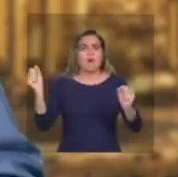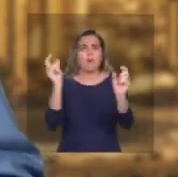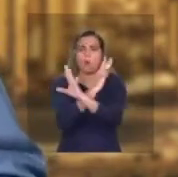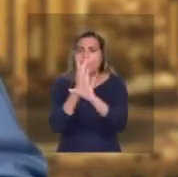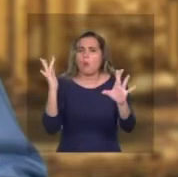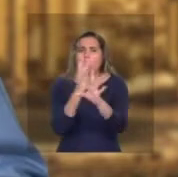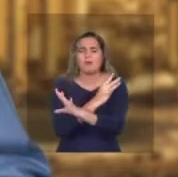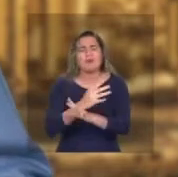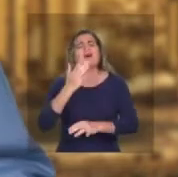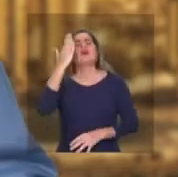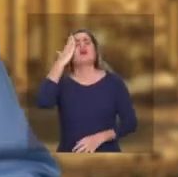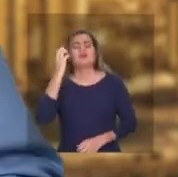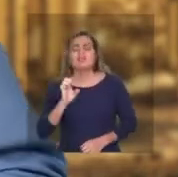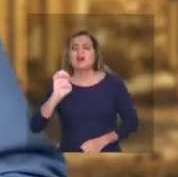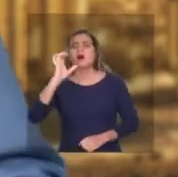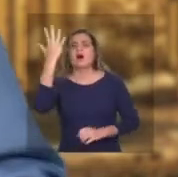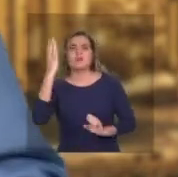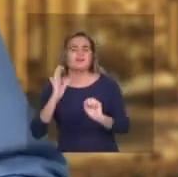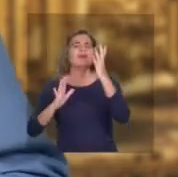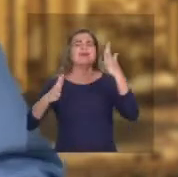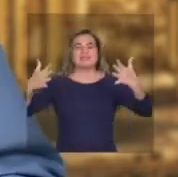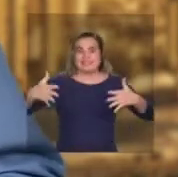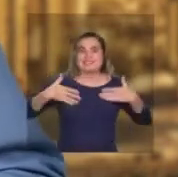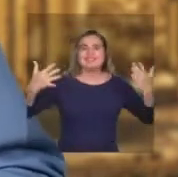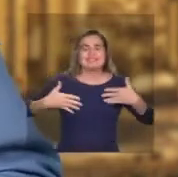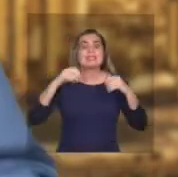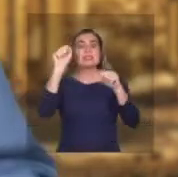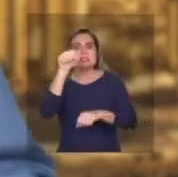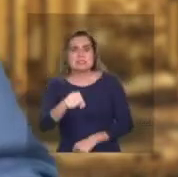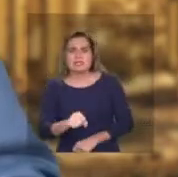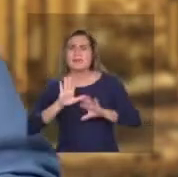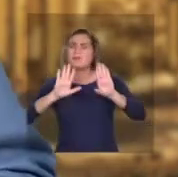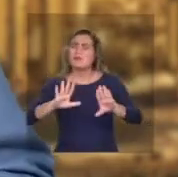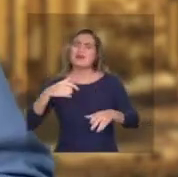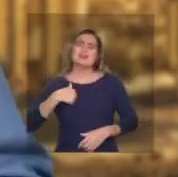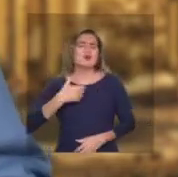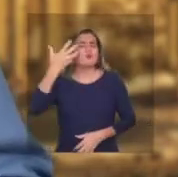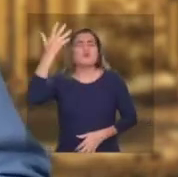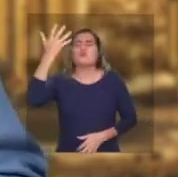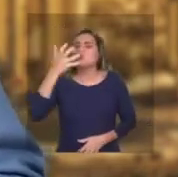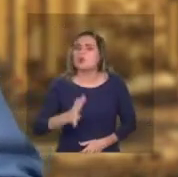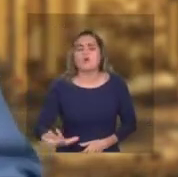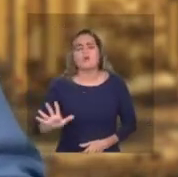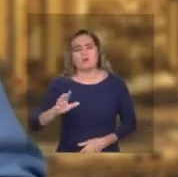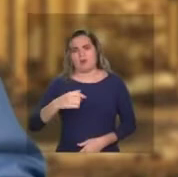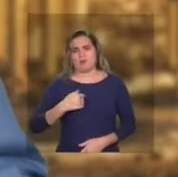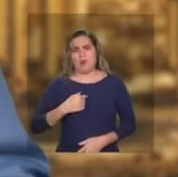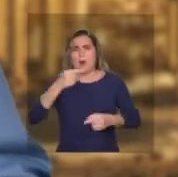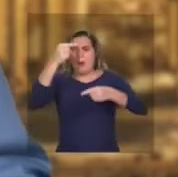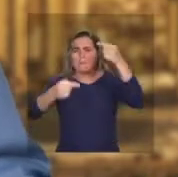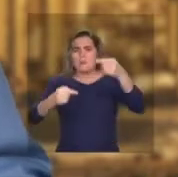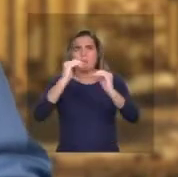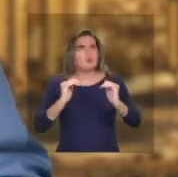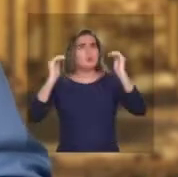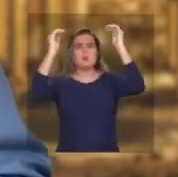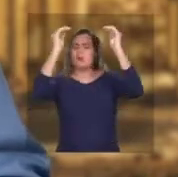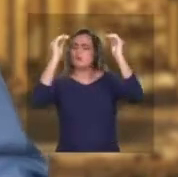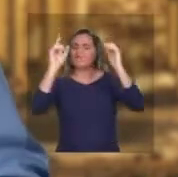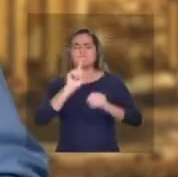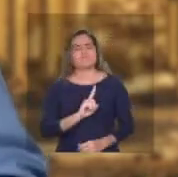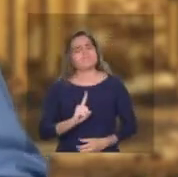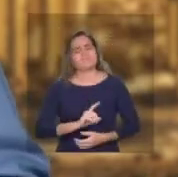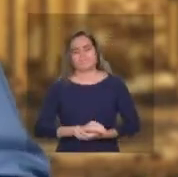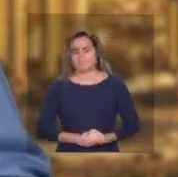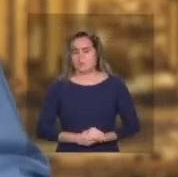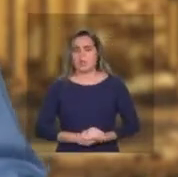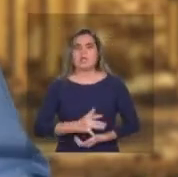caminhadas. Sei que esses eventos podem alegrar uma campanha, mas eu não vou colocar a política acima